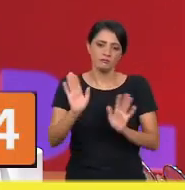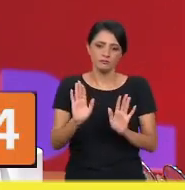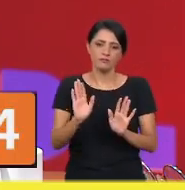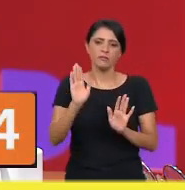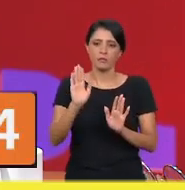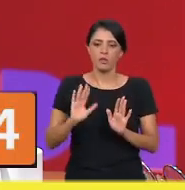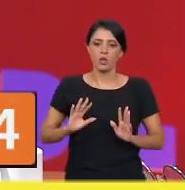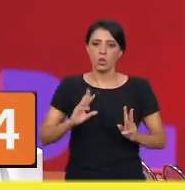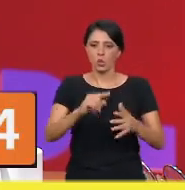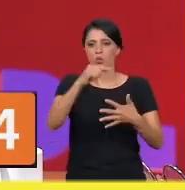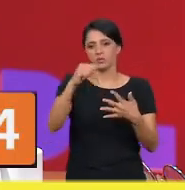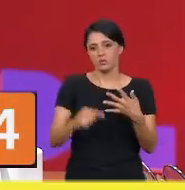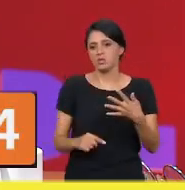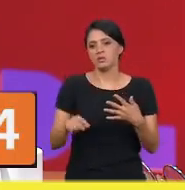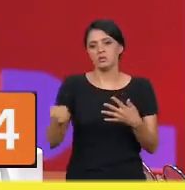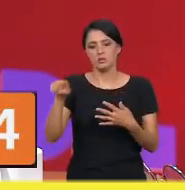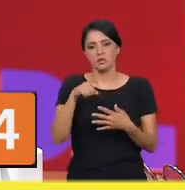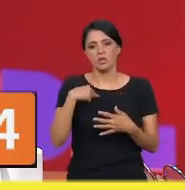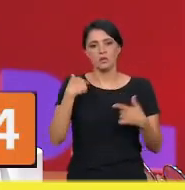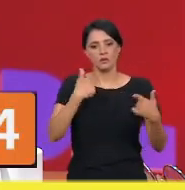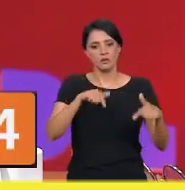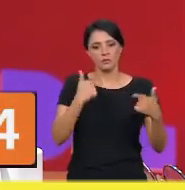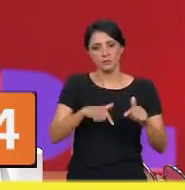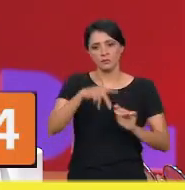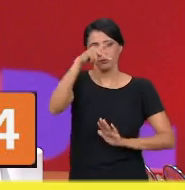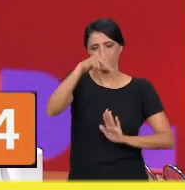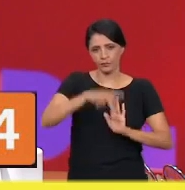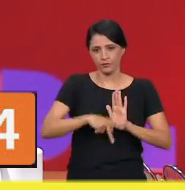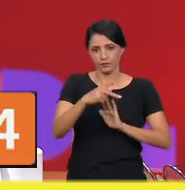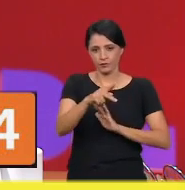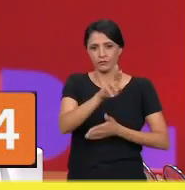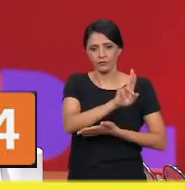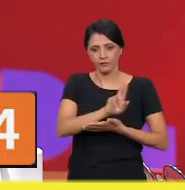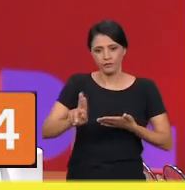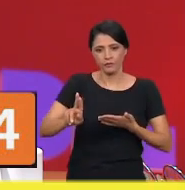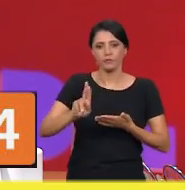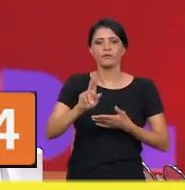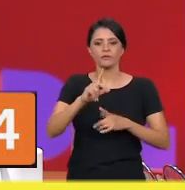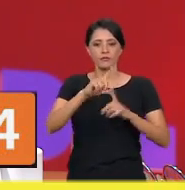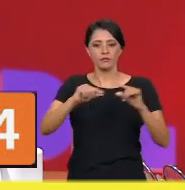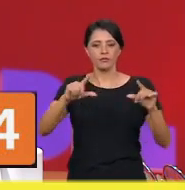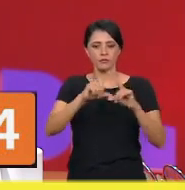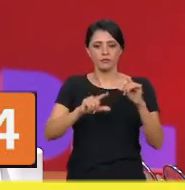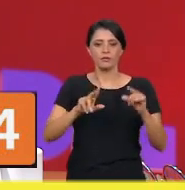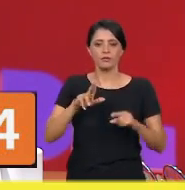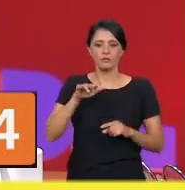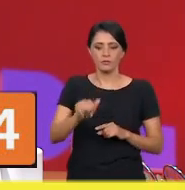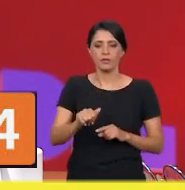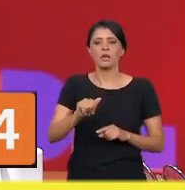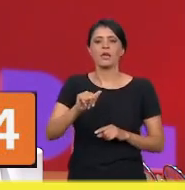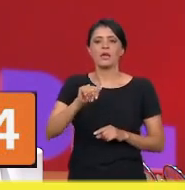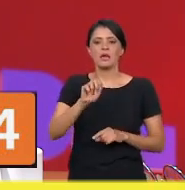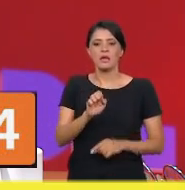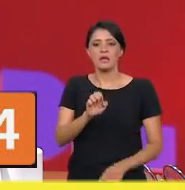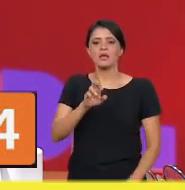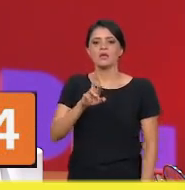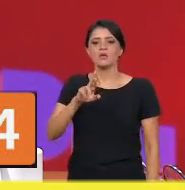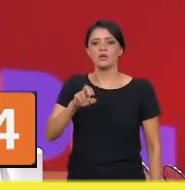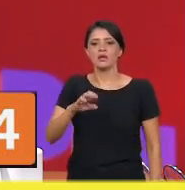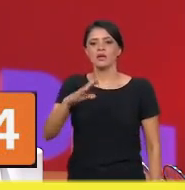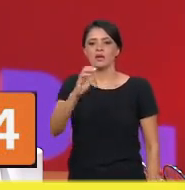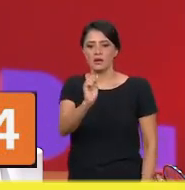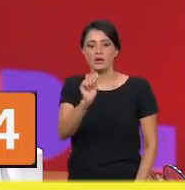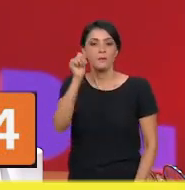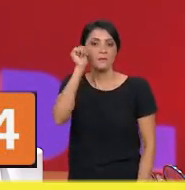São todos esses fatores. Eu trabalho num projeto da Universidade de Brasília que se chama Eureka Meninas na Física, que a gente